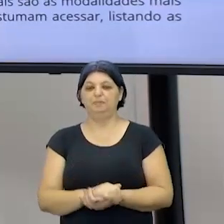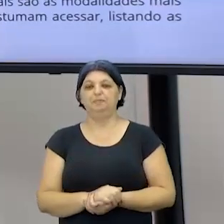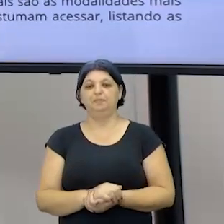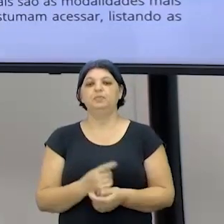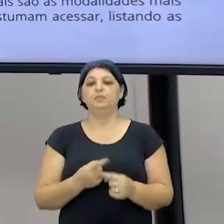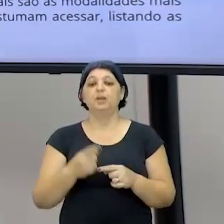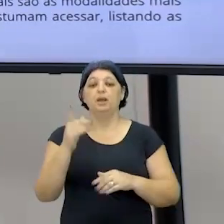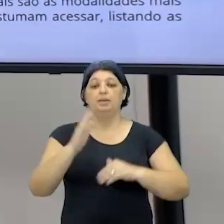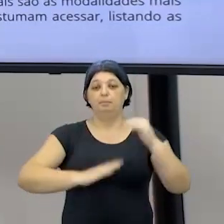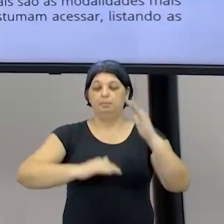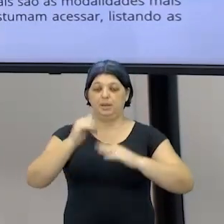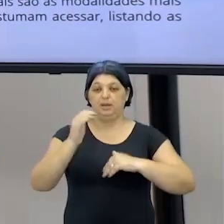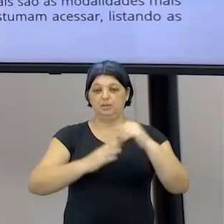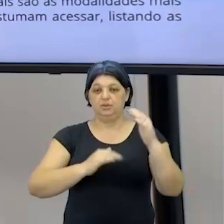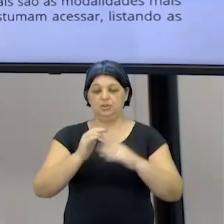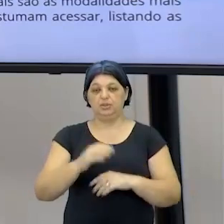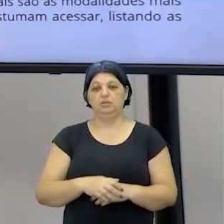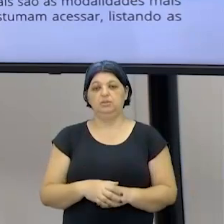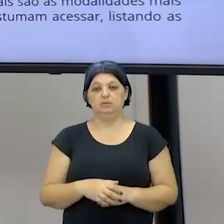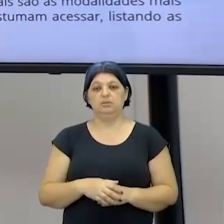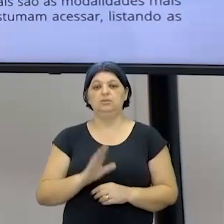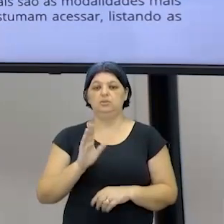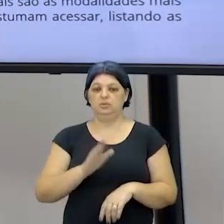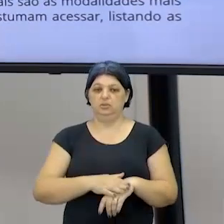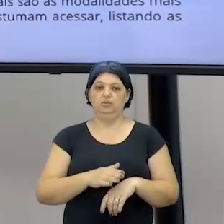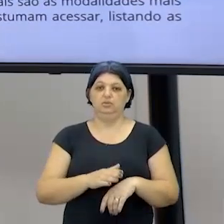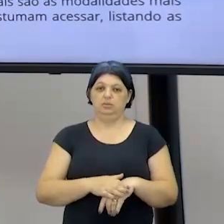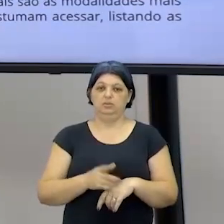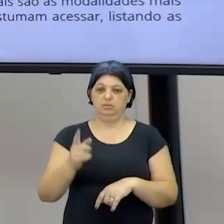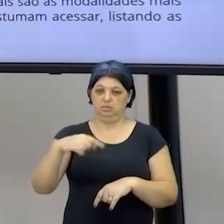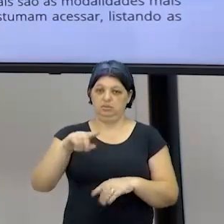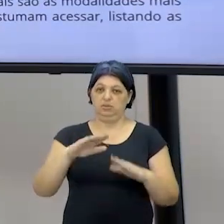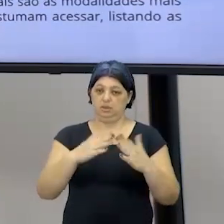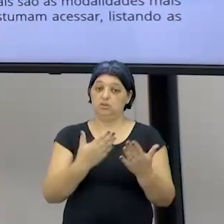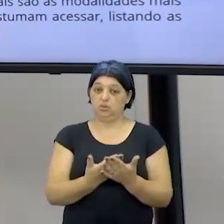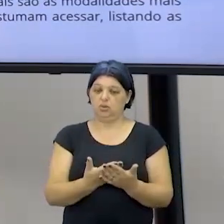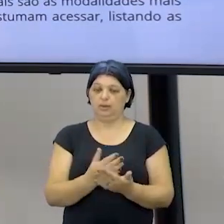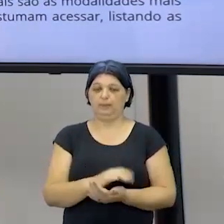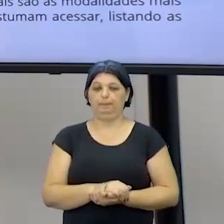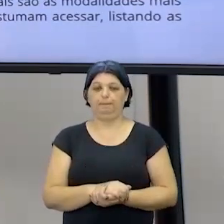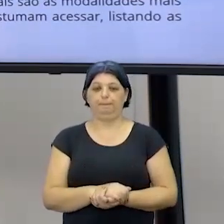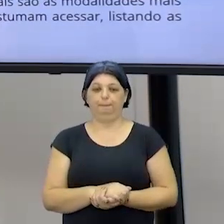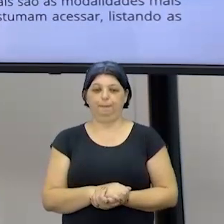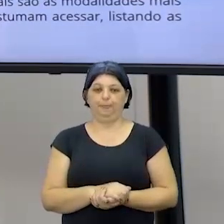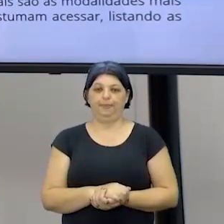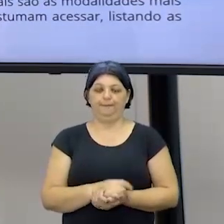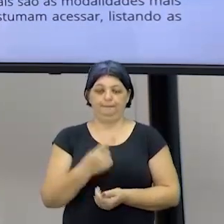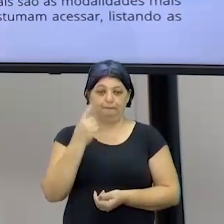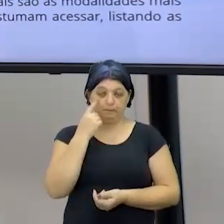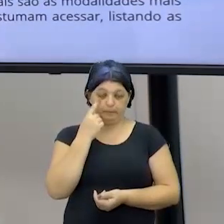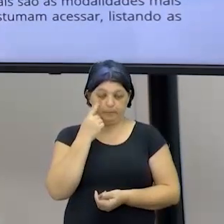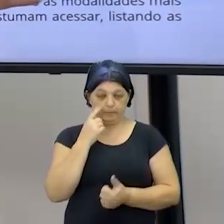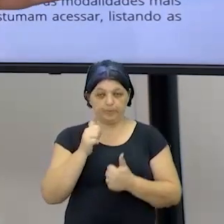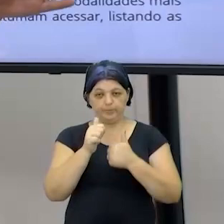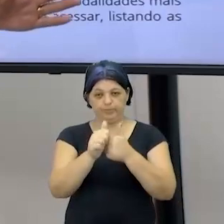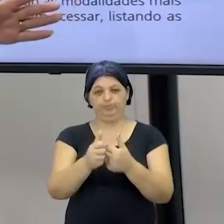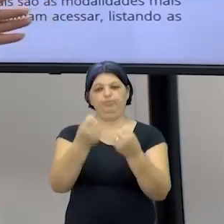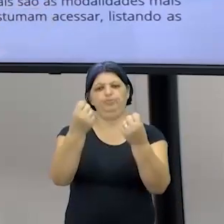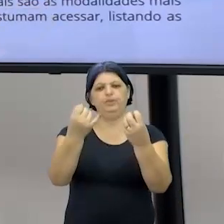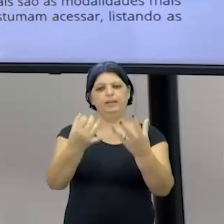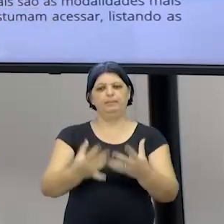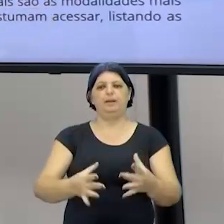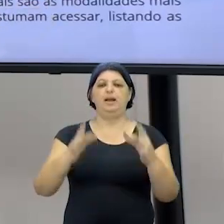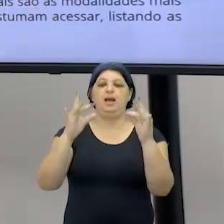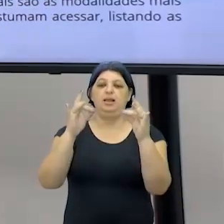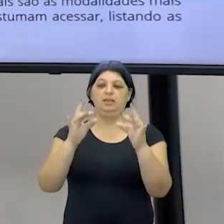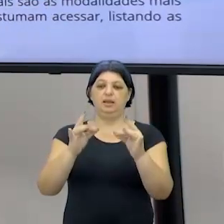em práticas que serão executadas por vocês aí na escola. Então, seguindo, explicado